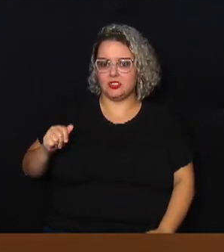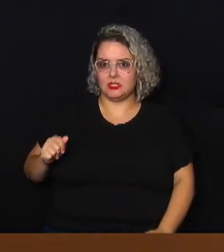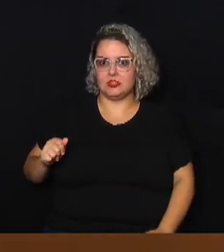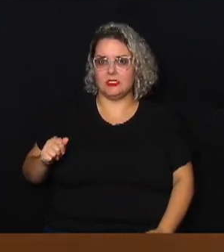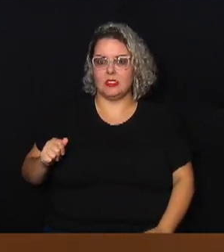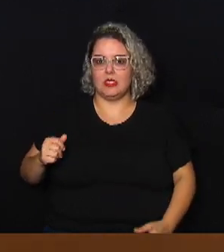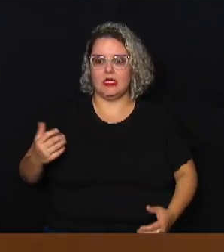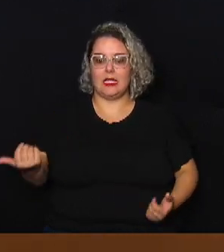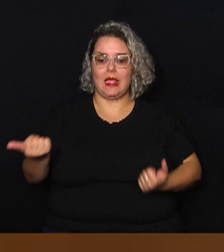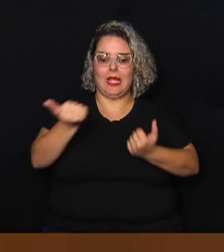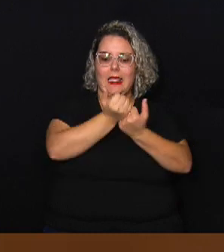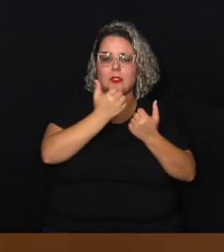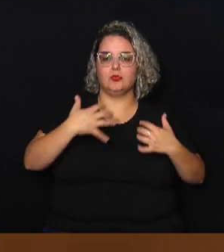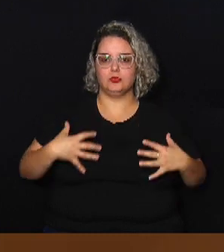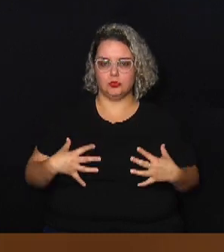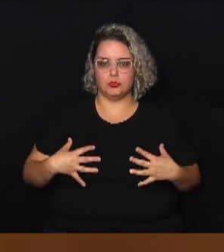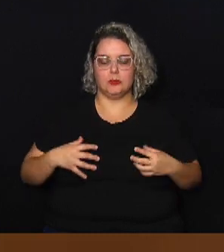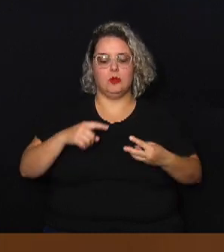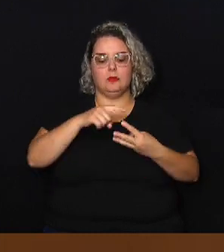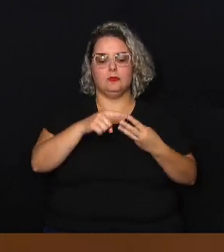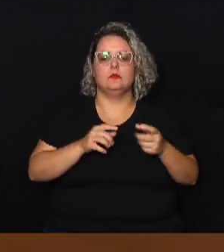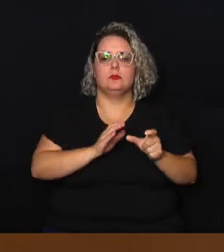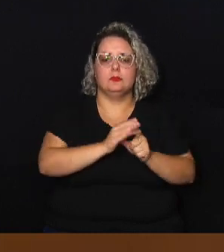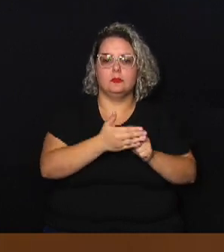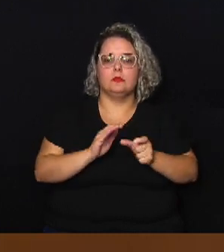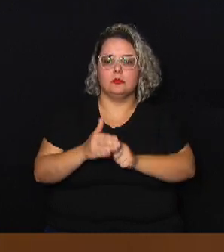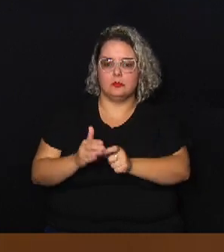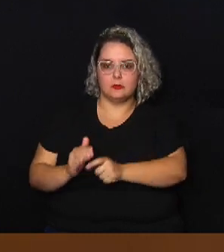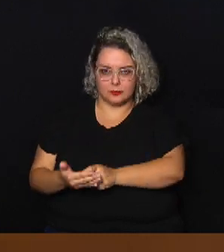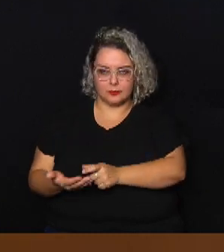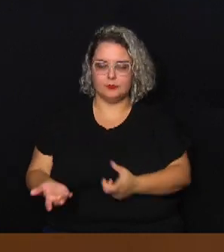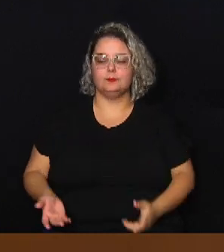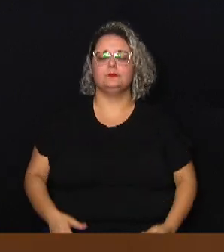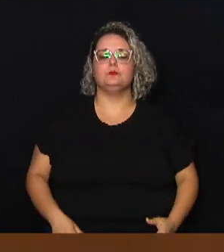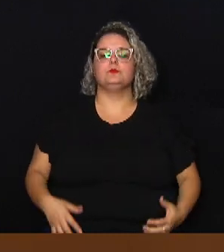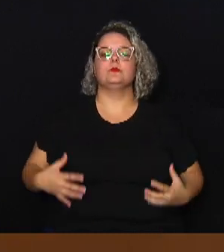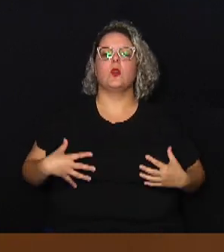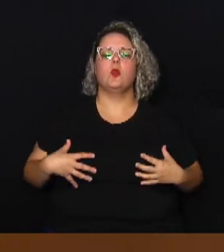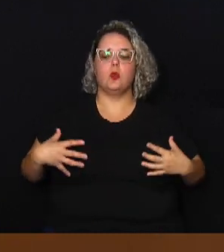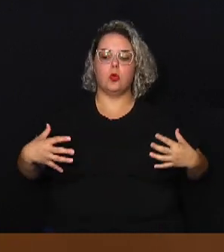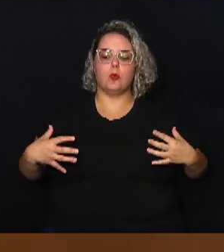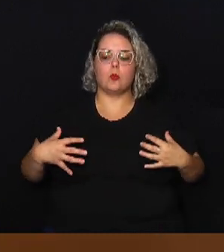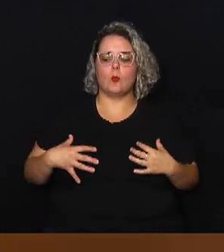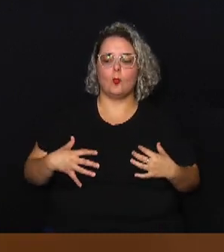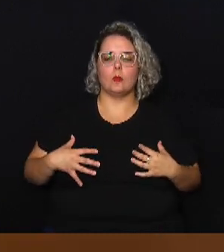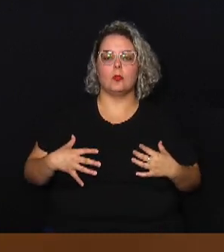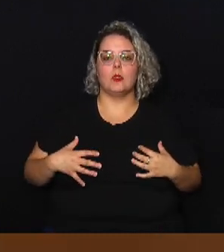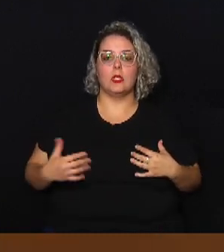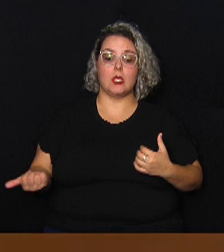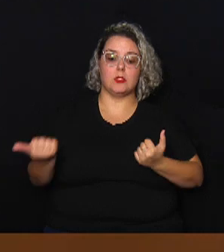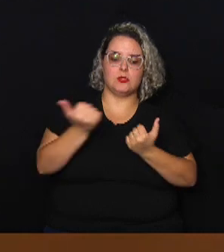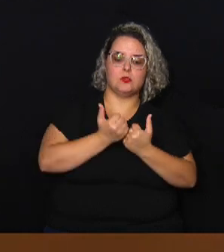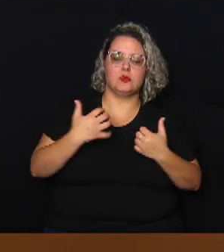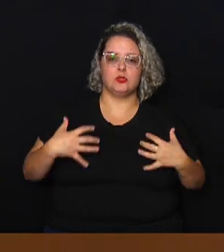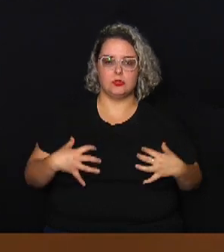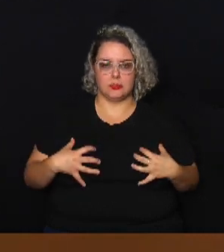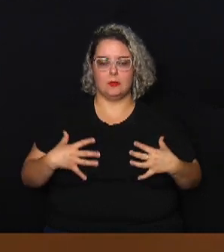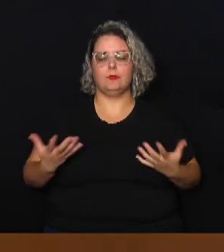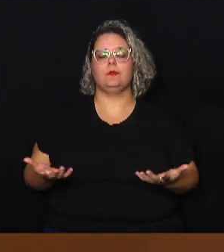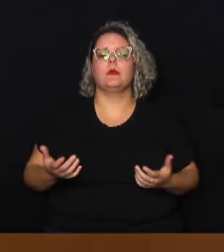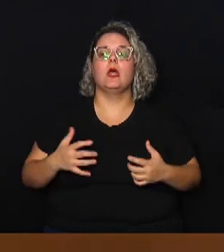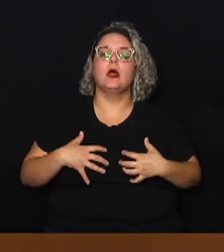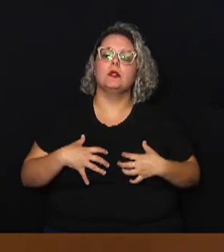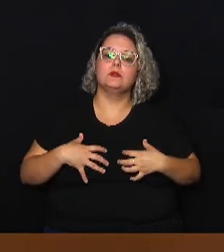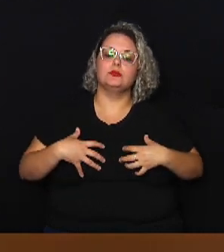acaba ficando com esses três termos, né, de mastopexia, mamoplastia de aumento e mamoplastia redutora. Na mamoplastia de aumento, né,